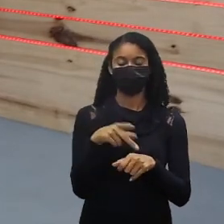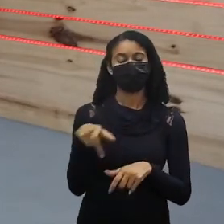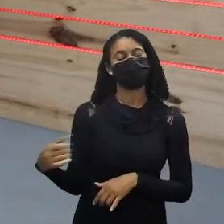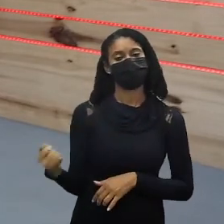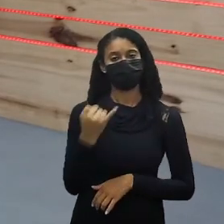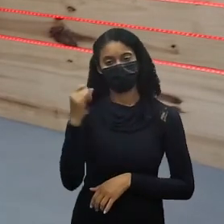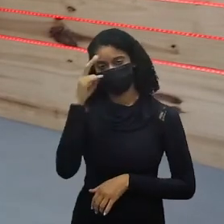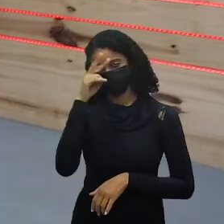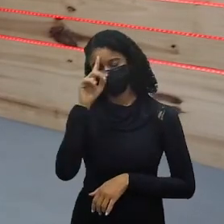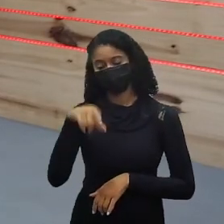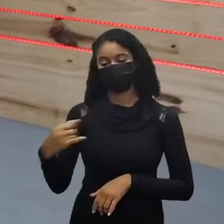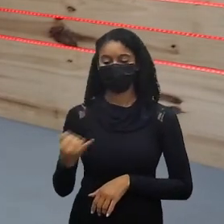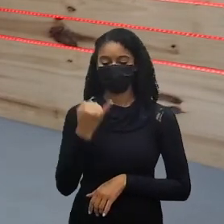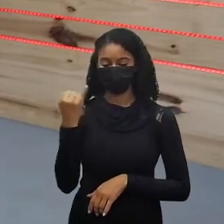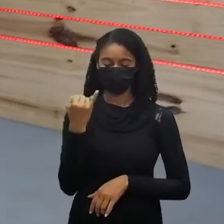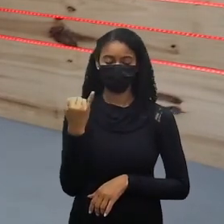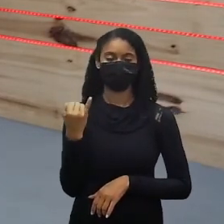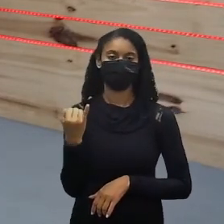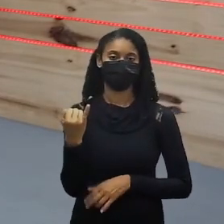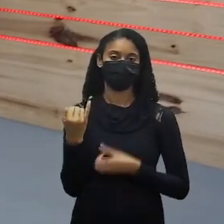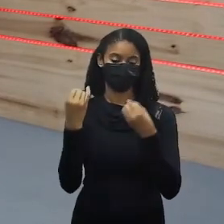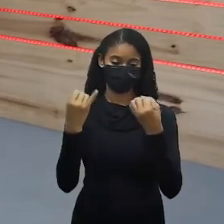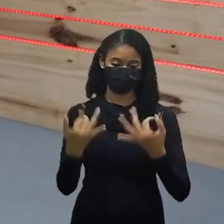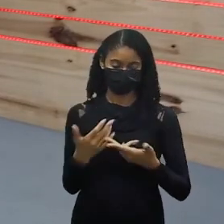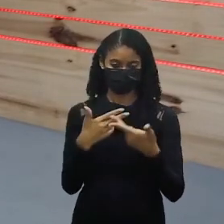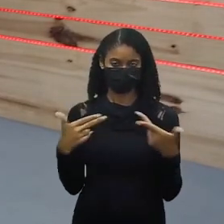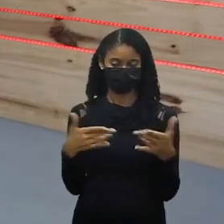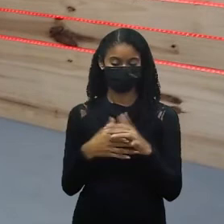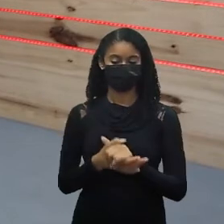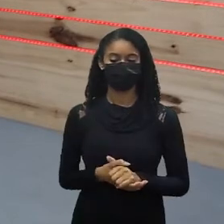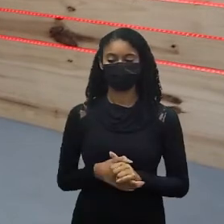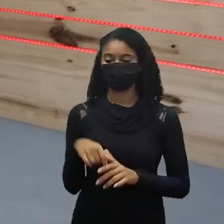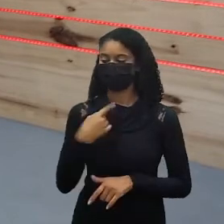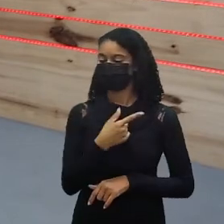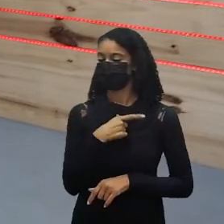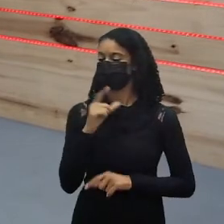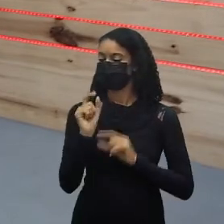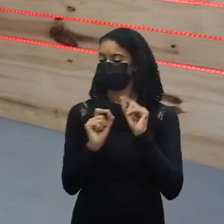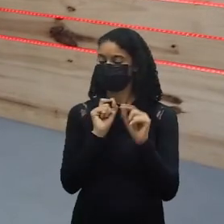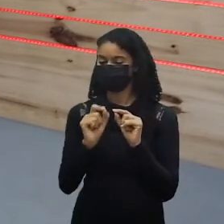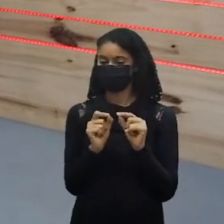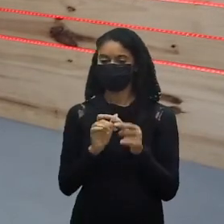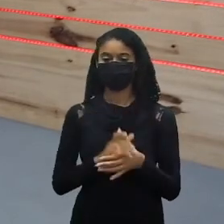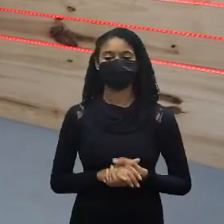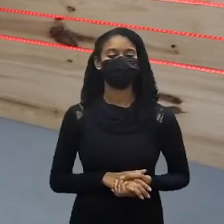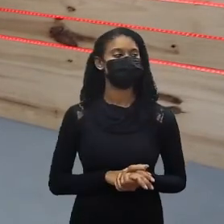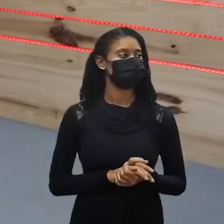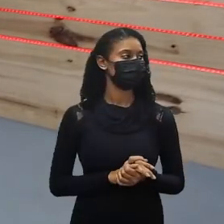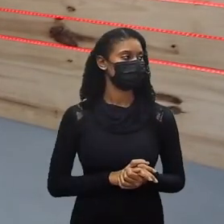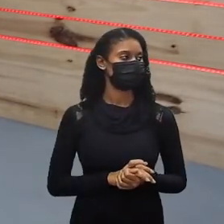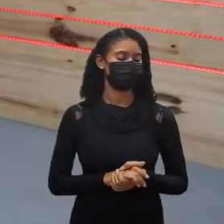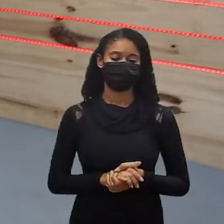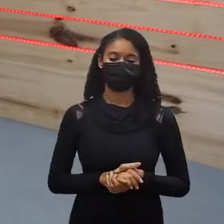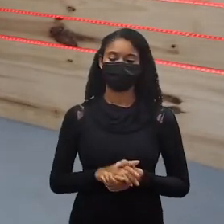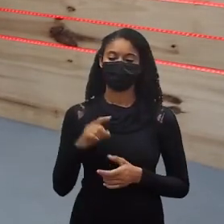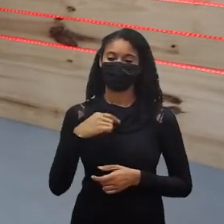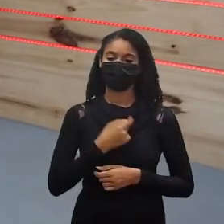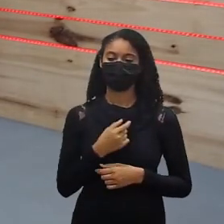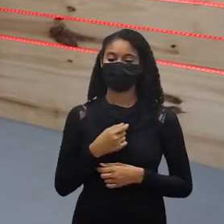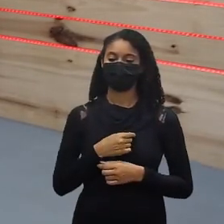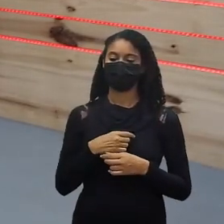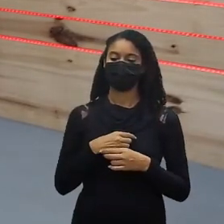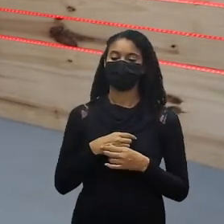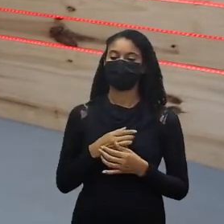importante salientar sobre isso. Então, nesse caso, nós temos o quê? O nosso Luiz